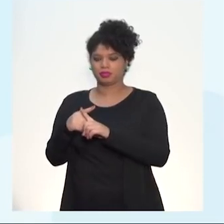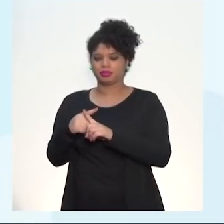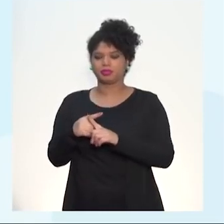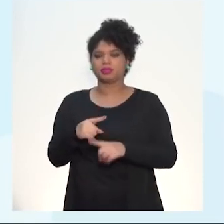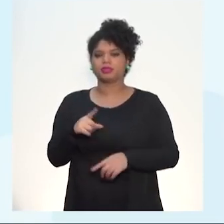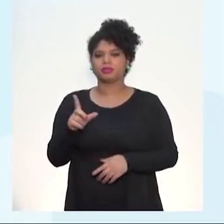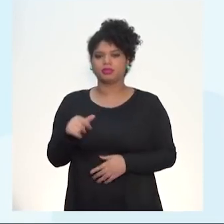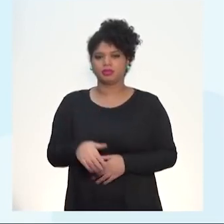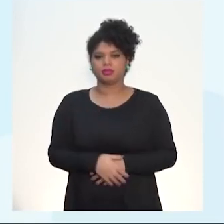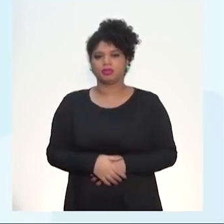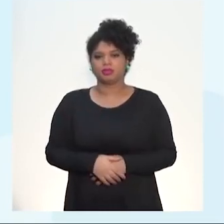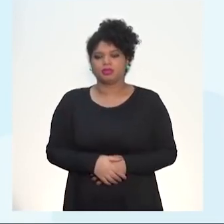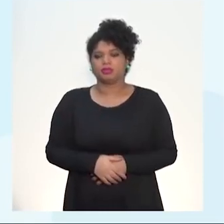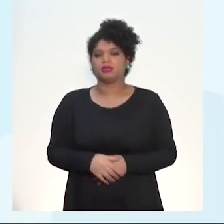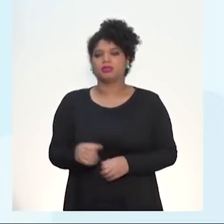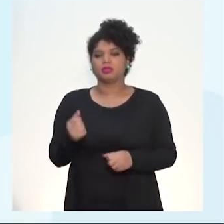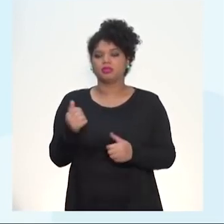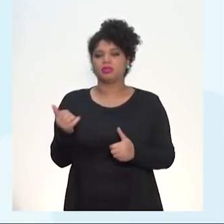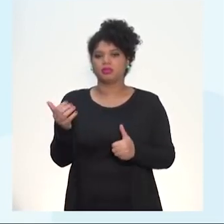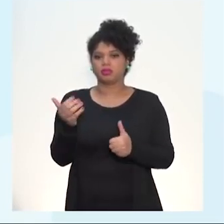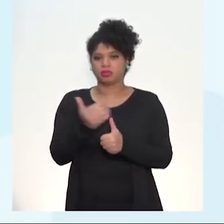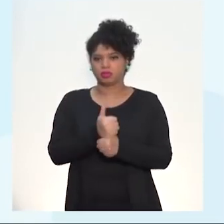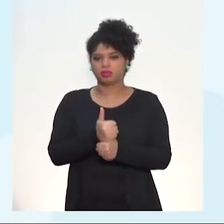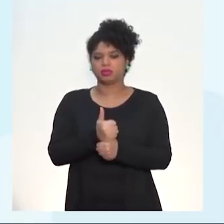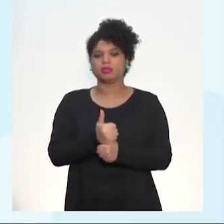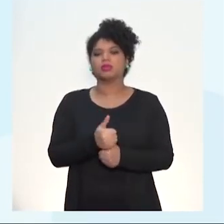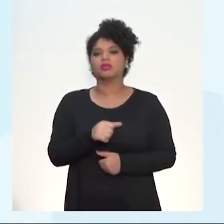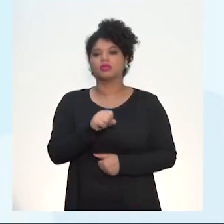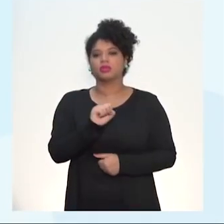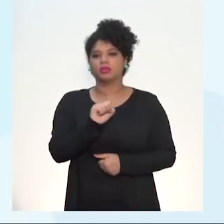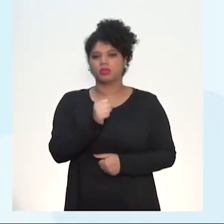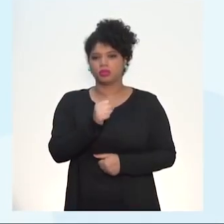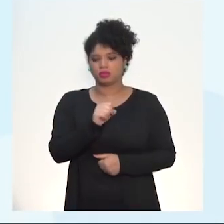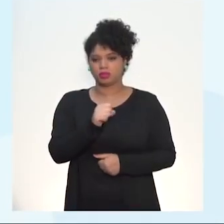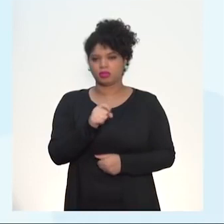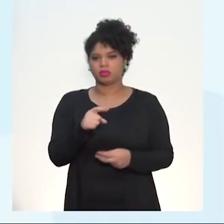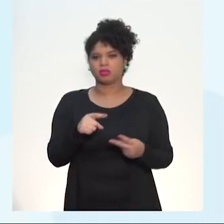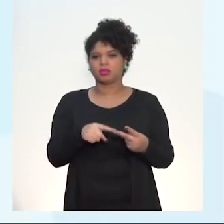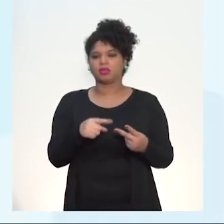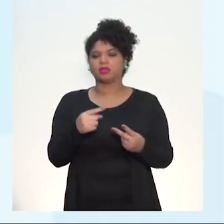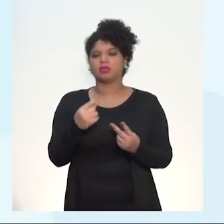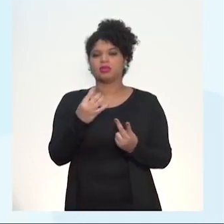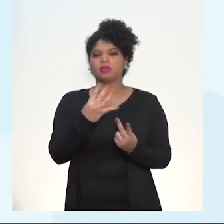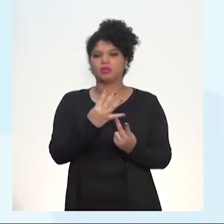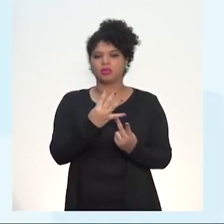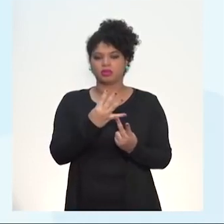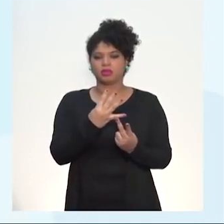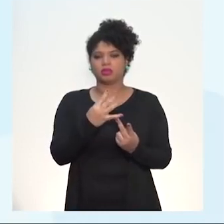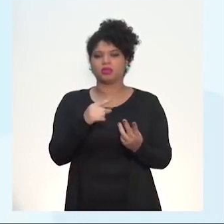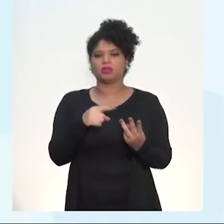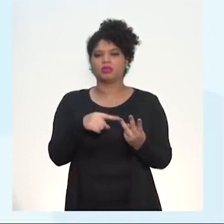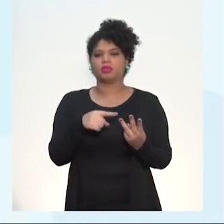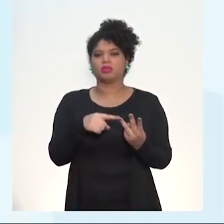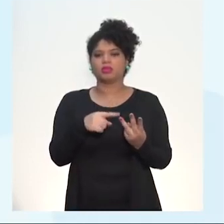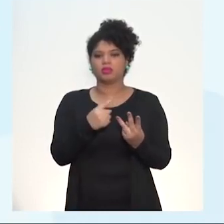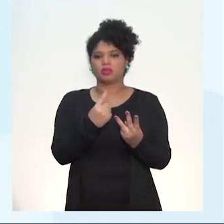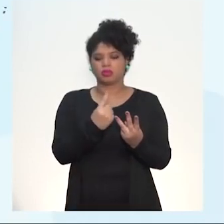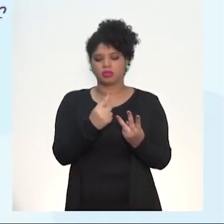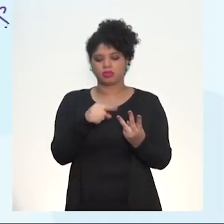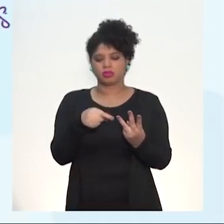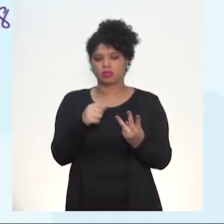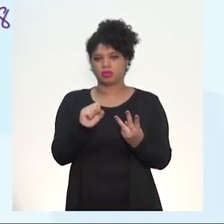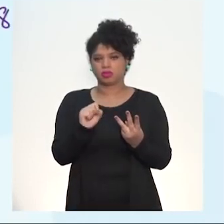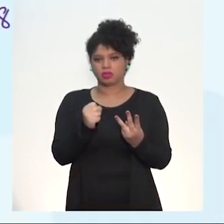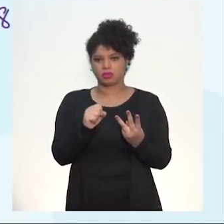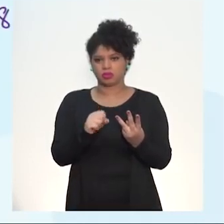no lugar do A é o 8, 8 que multiplica. No lugar do B, o 4, que multiplica o C, que no caso aqui é